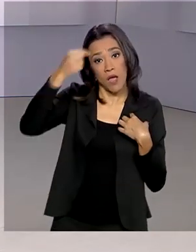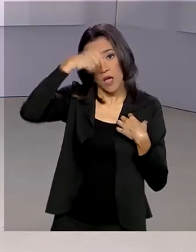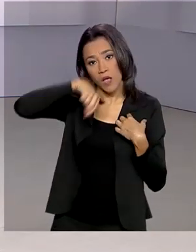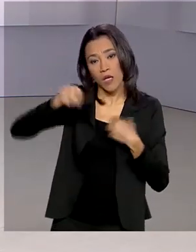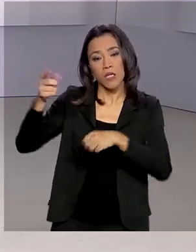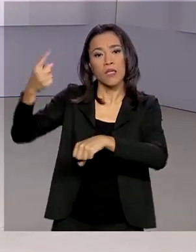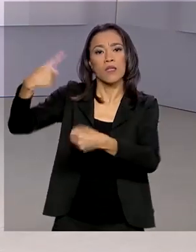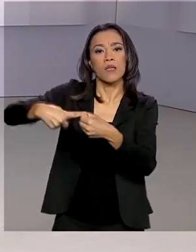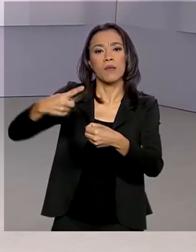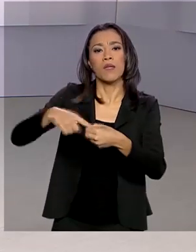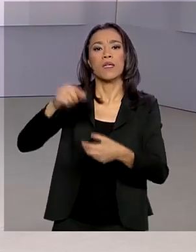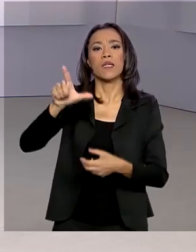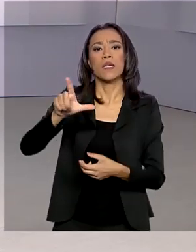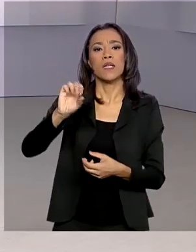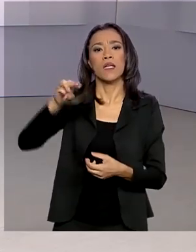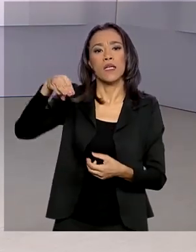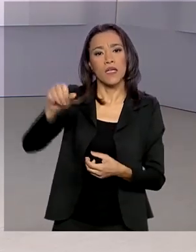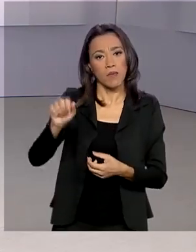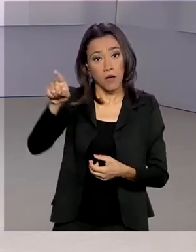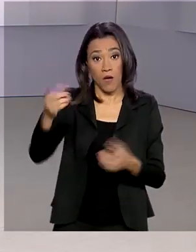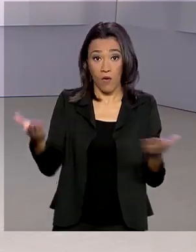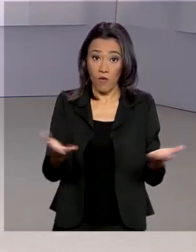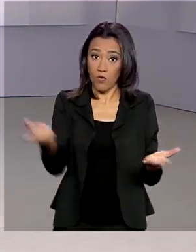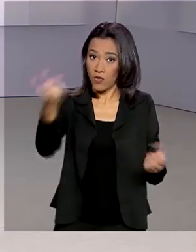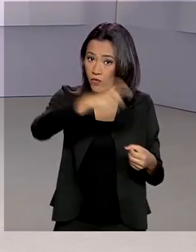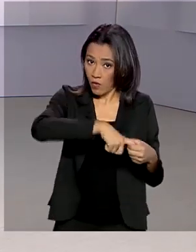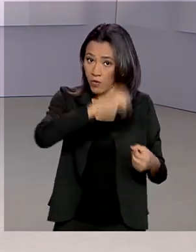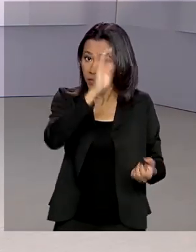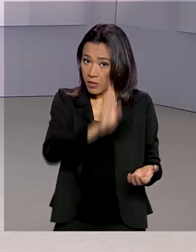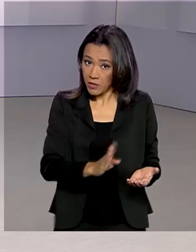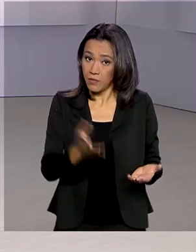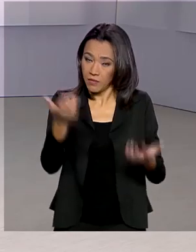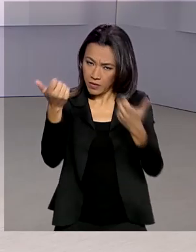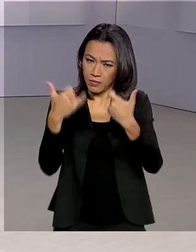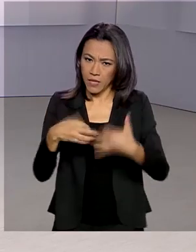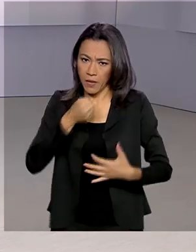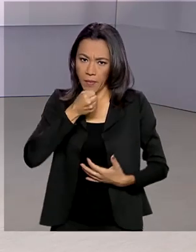hoje ao Brasil. A repórter Luciana Colares de Holanda tem as informações.